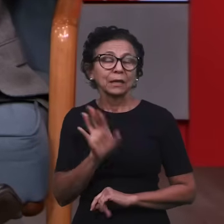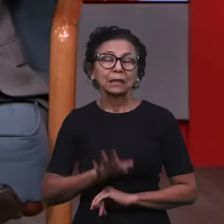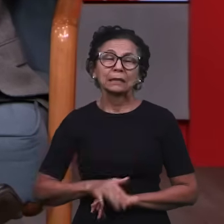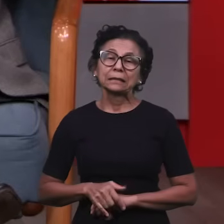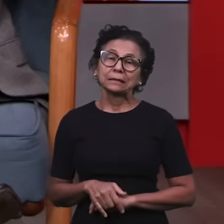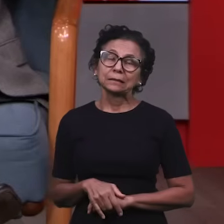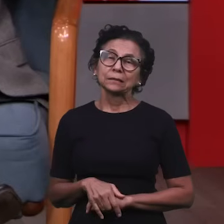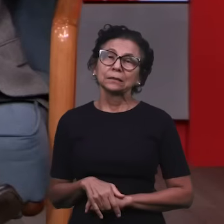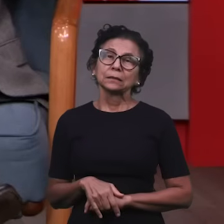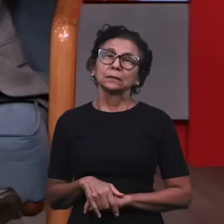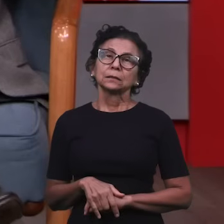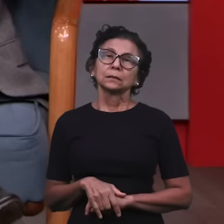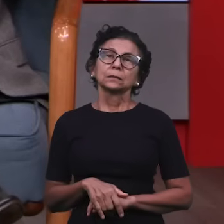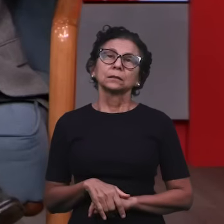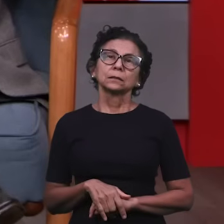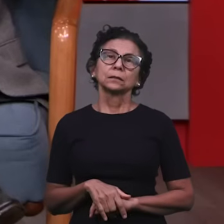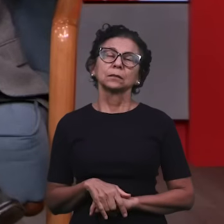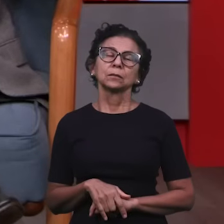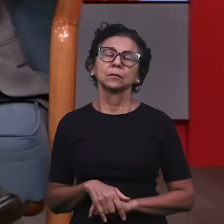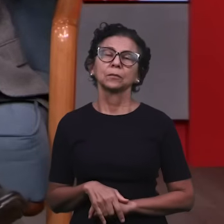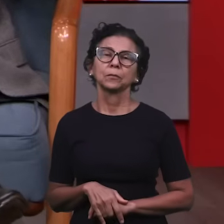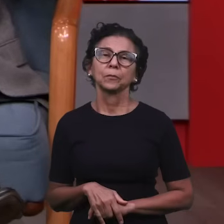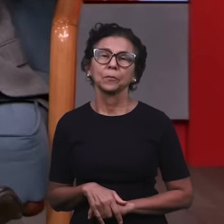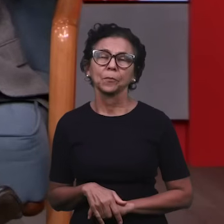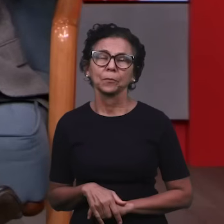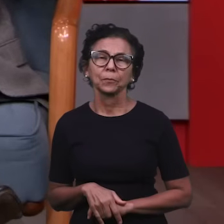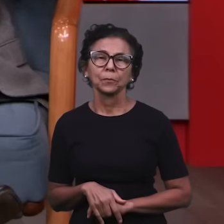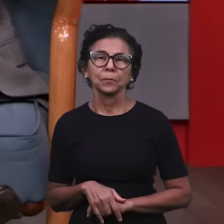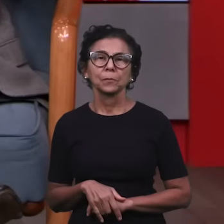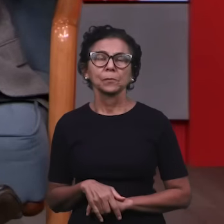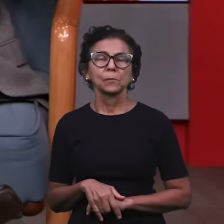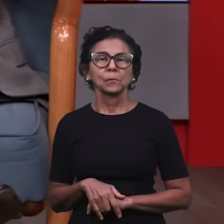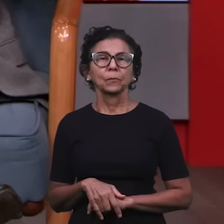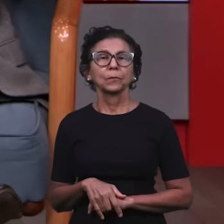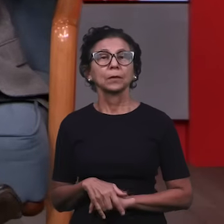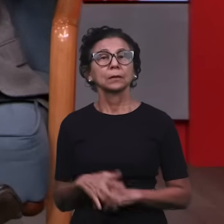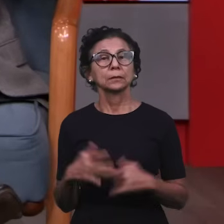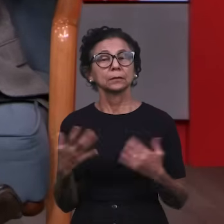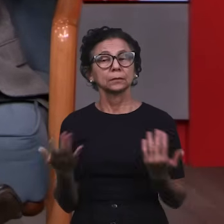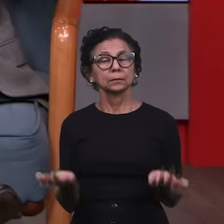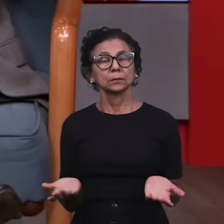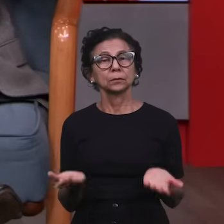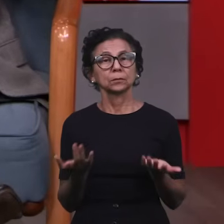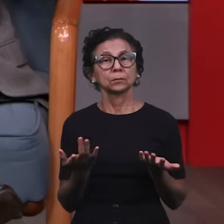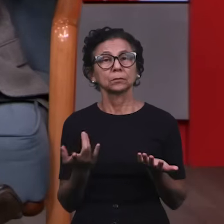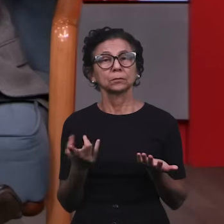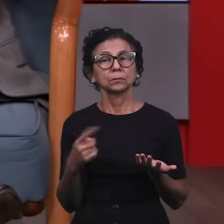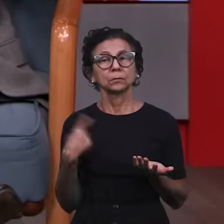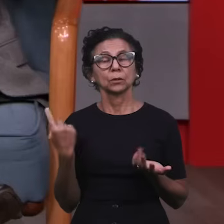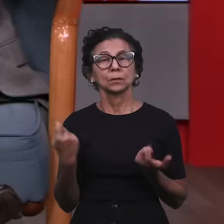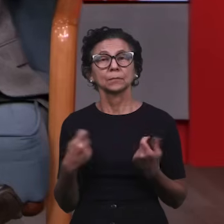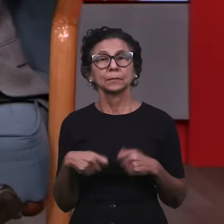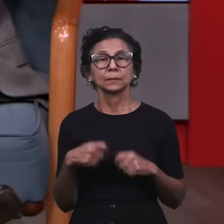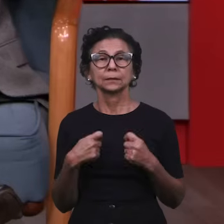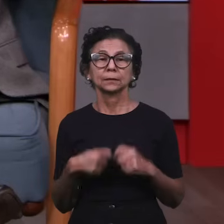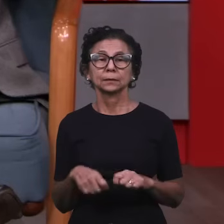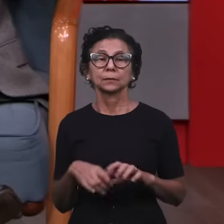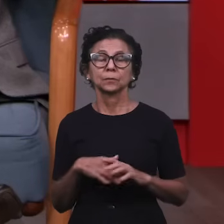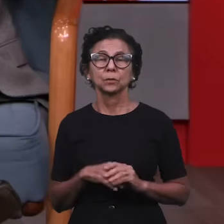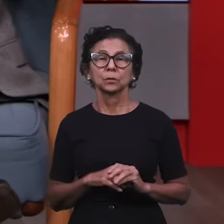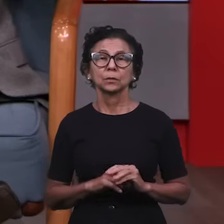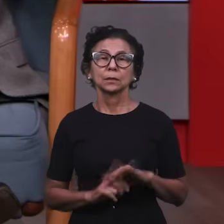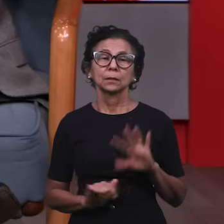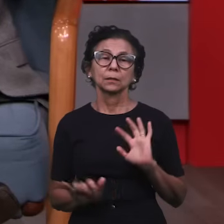Então há alguma coisa que nós precisamos estar atento, porque nós podemos ferir